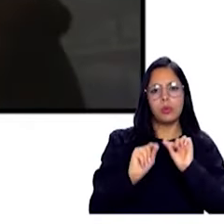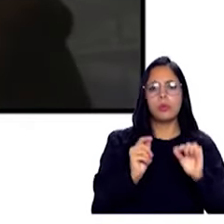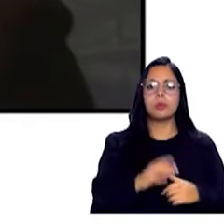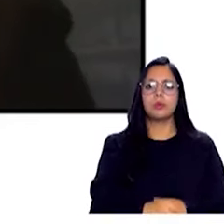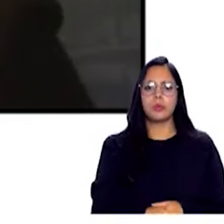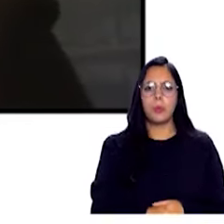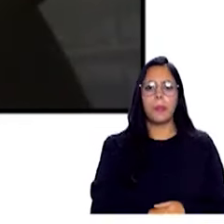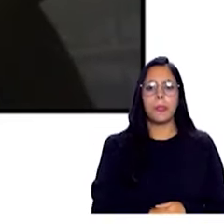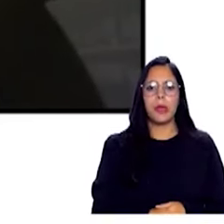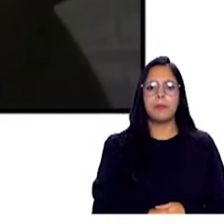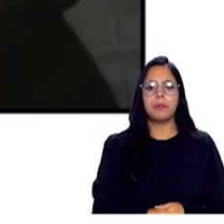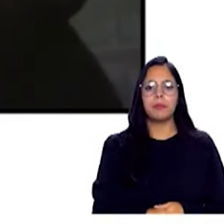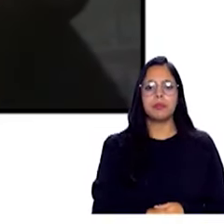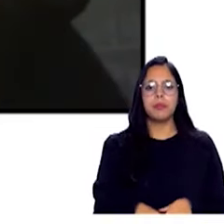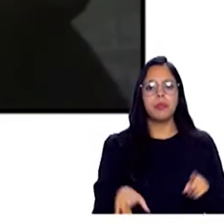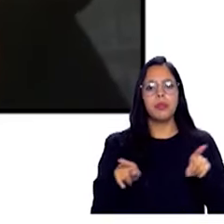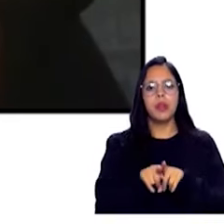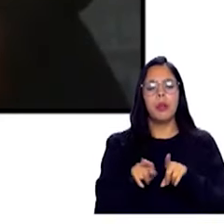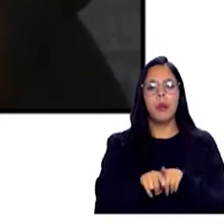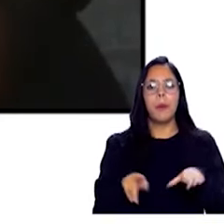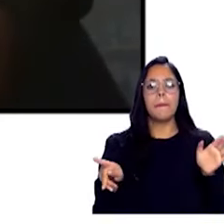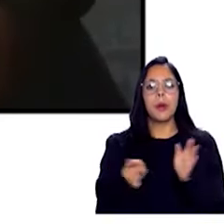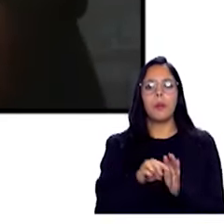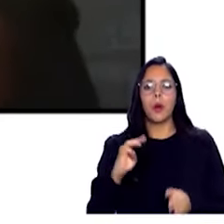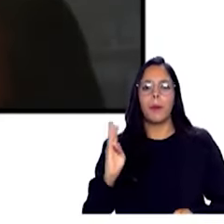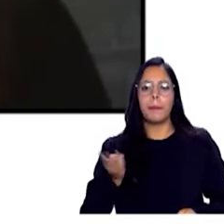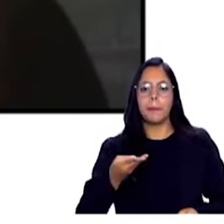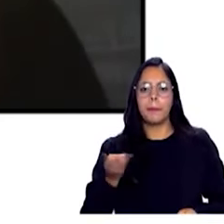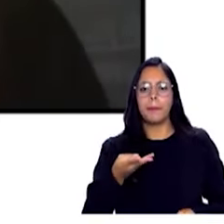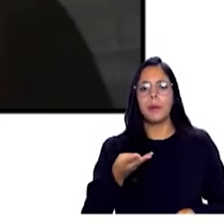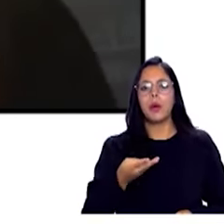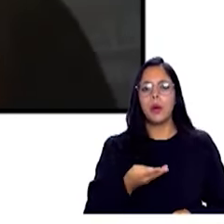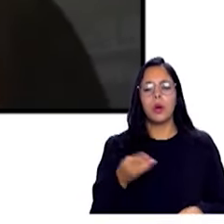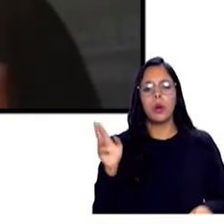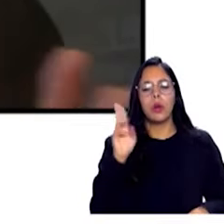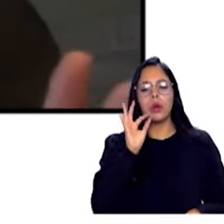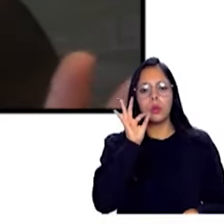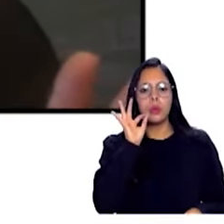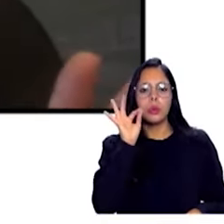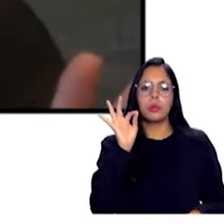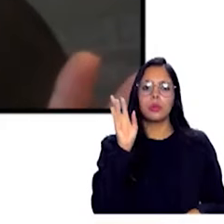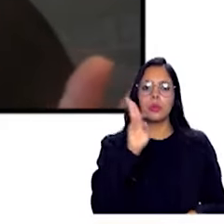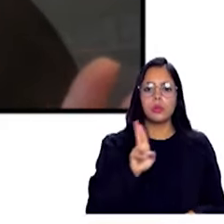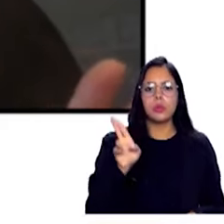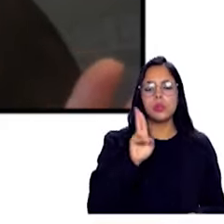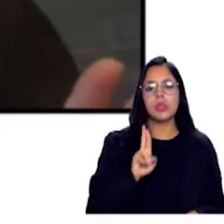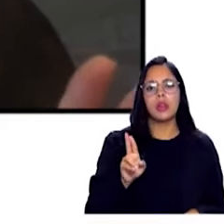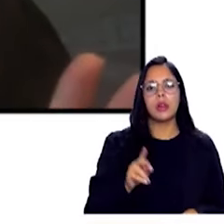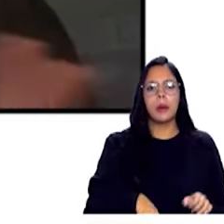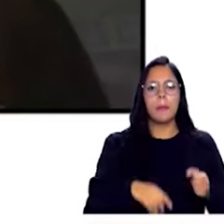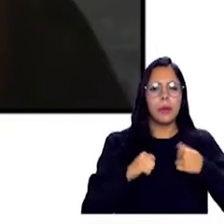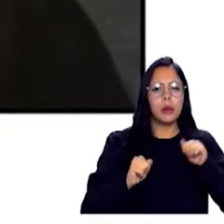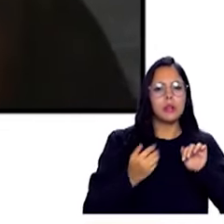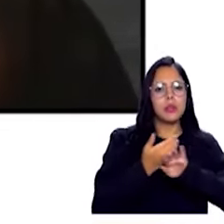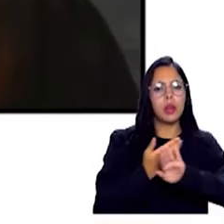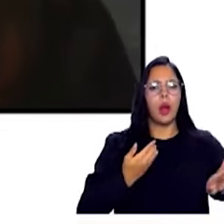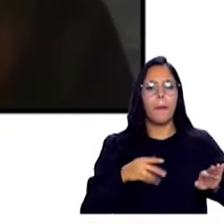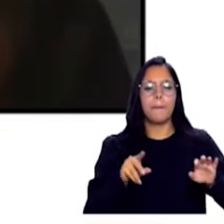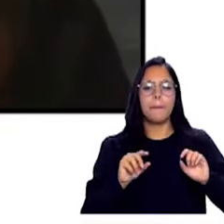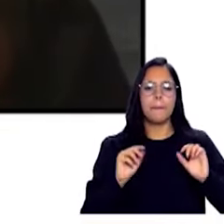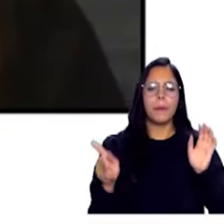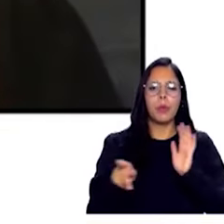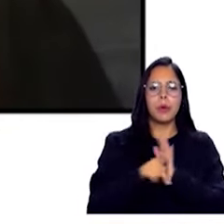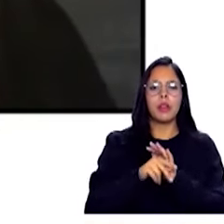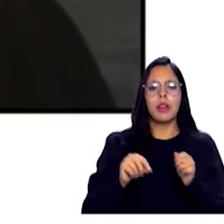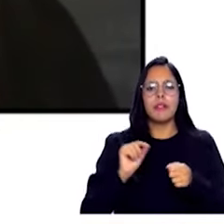a à liberação do plantil de cannabis né Eh é possível que Se separe a parte alucinógena da cannabis da